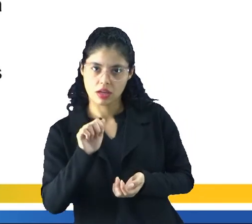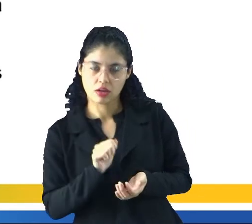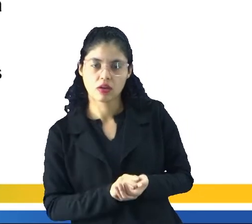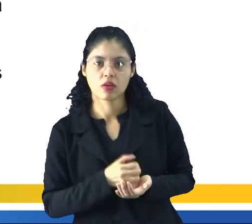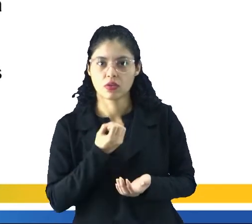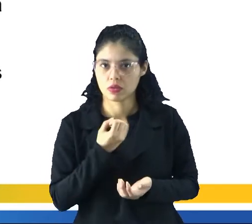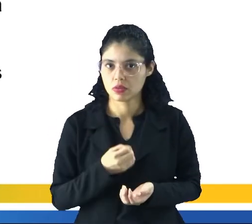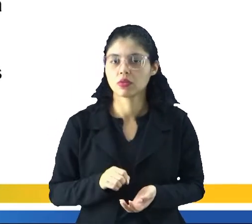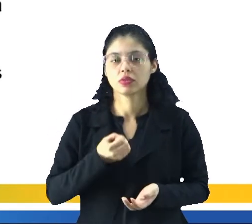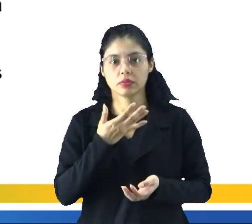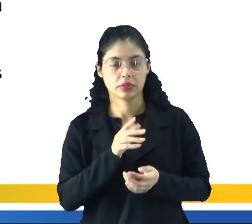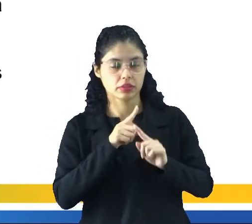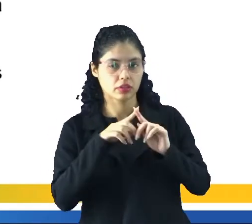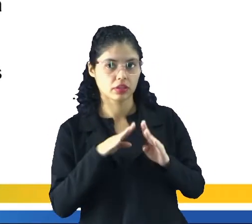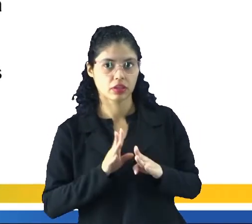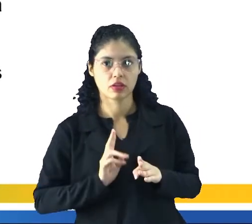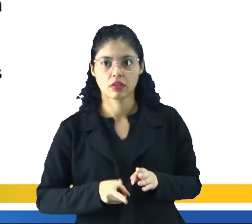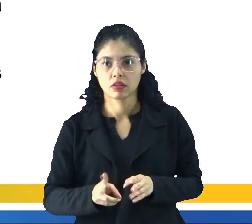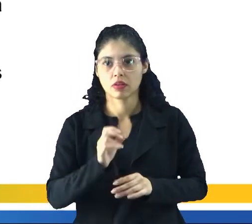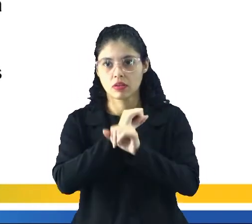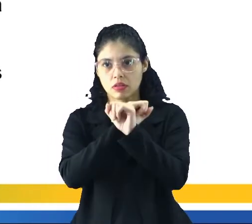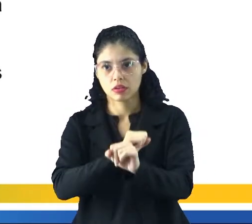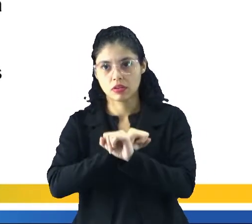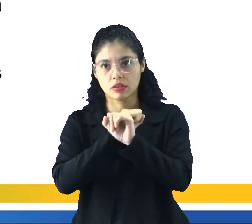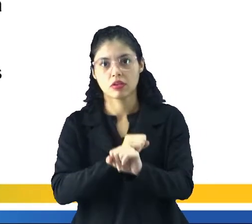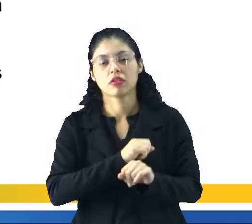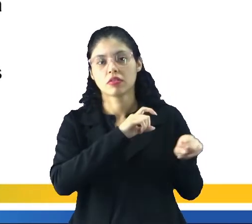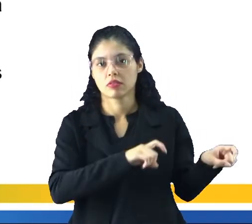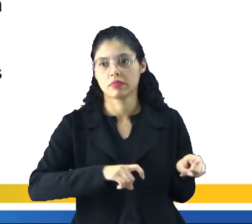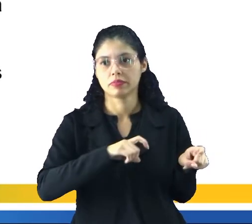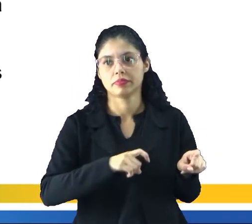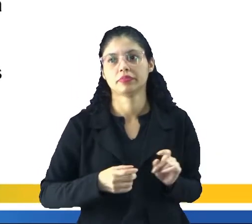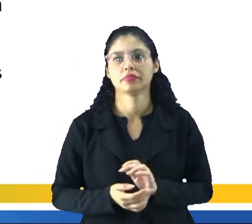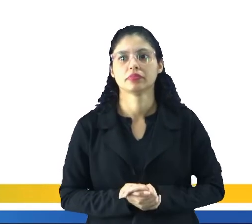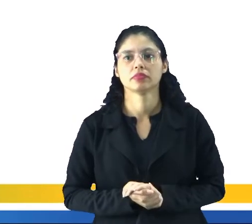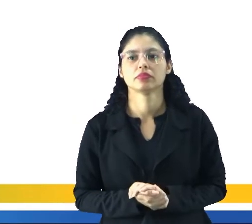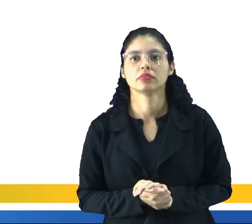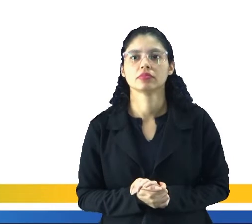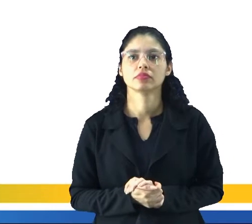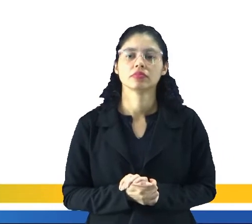bens da igreja, e manteve-se a escravidão nas colônias.